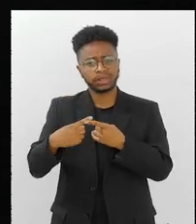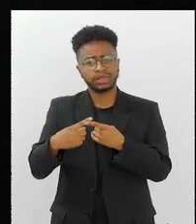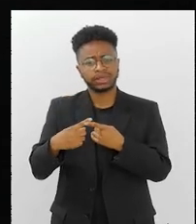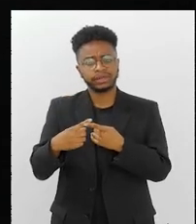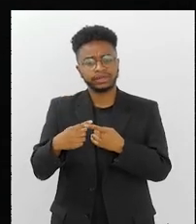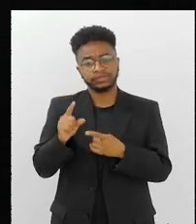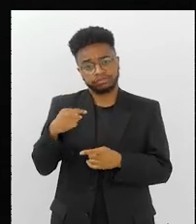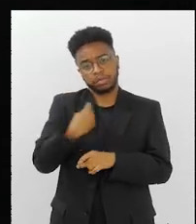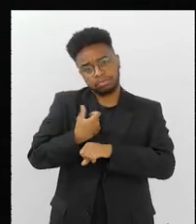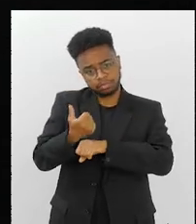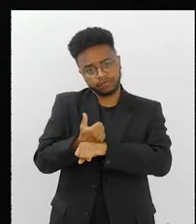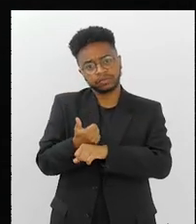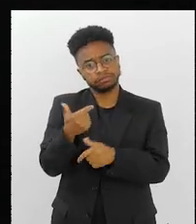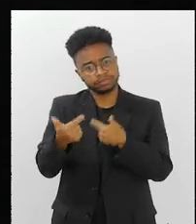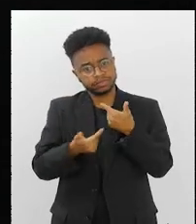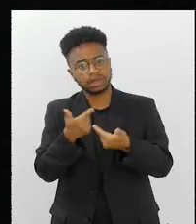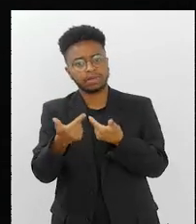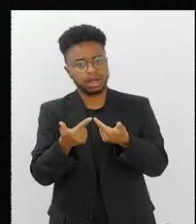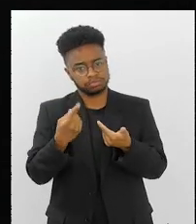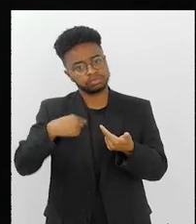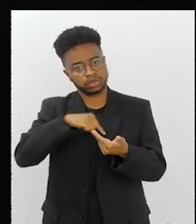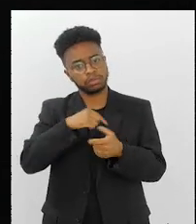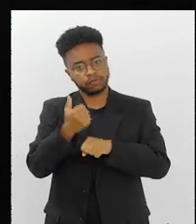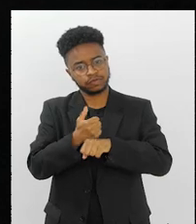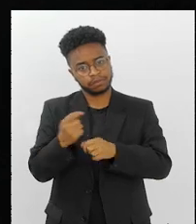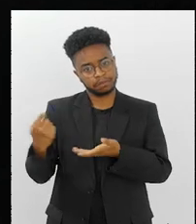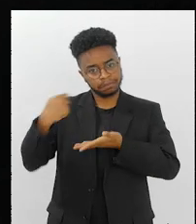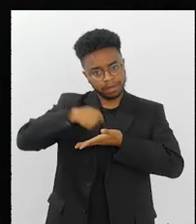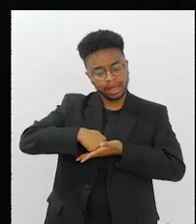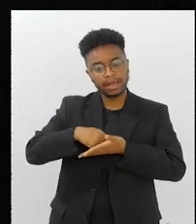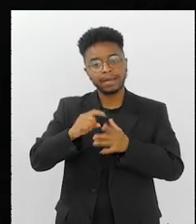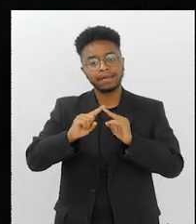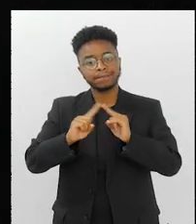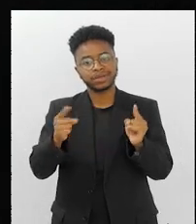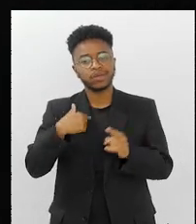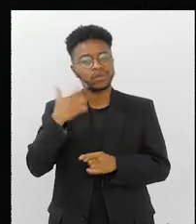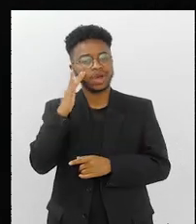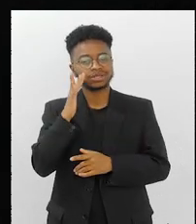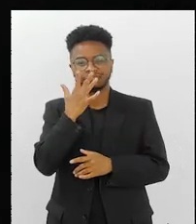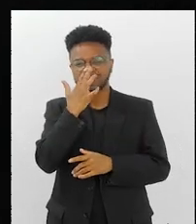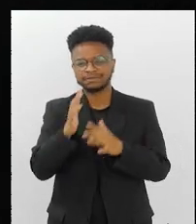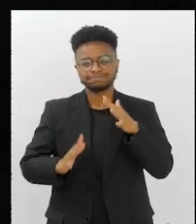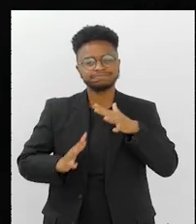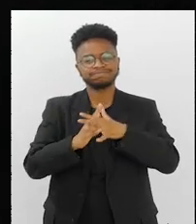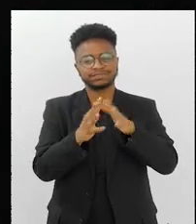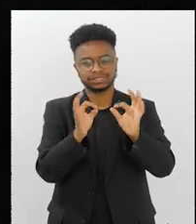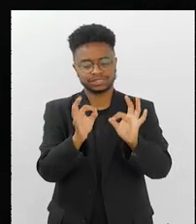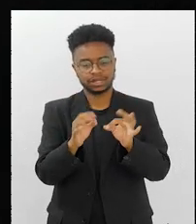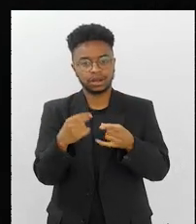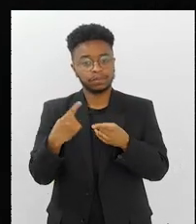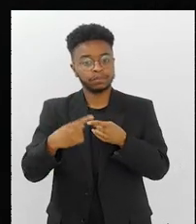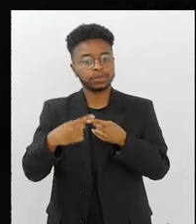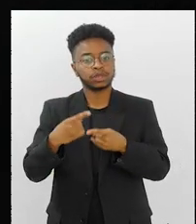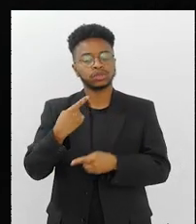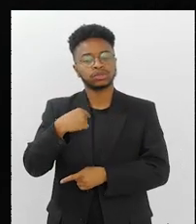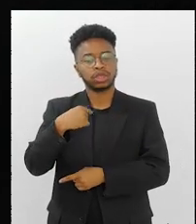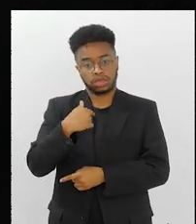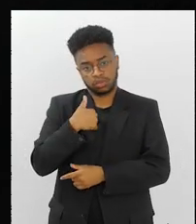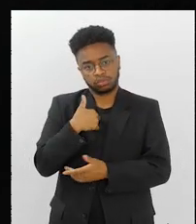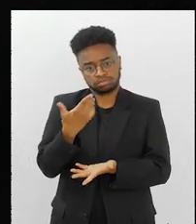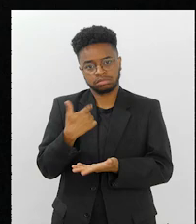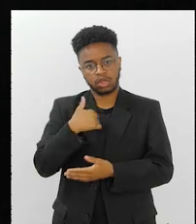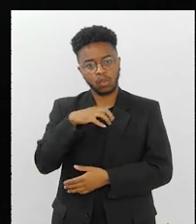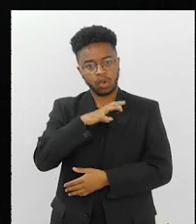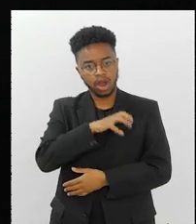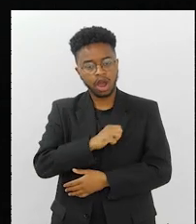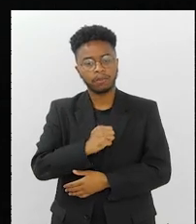é óbvio que a gente é profissional a gente trabalha é a nossa profissão a gente é remunerado por isso mas eu acho que vai um pouco além disso né Eu acho que a gente é tão Pelo menos